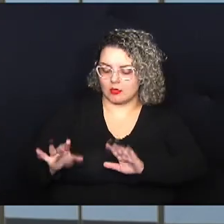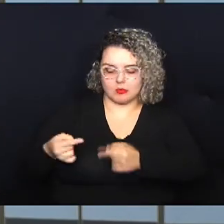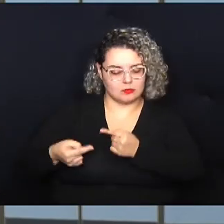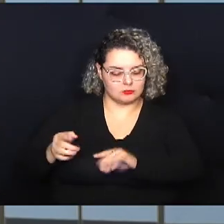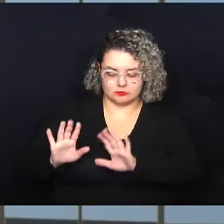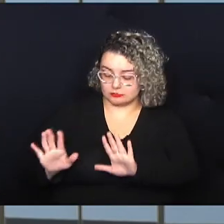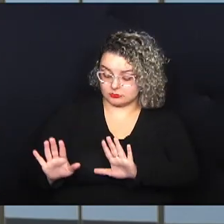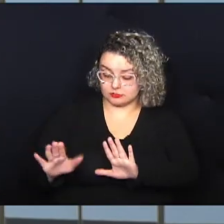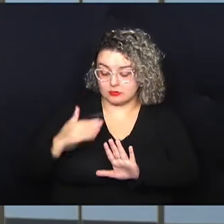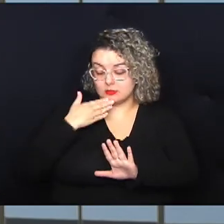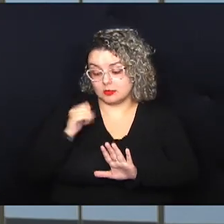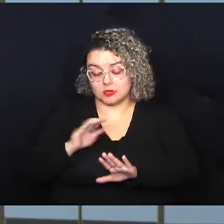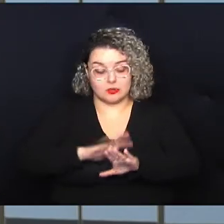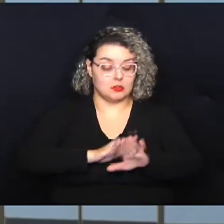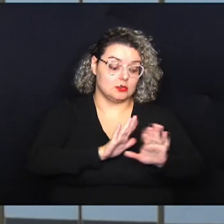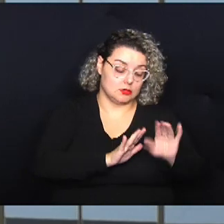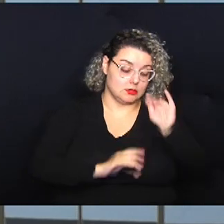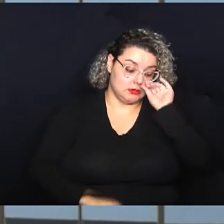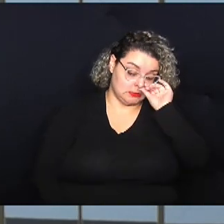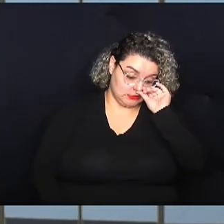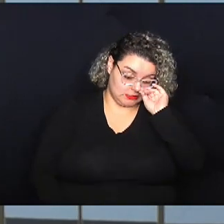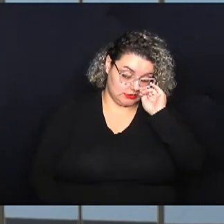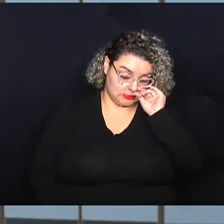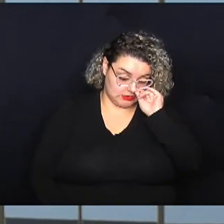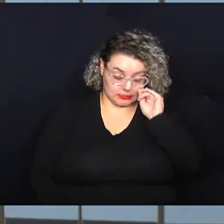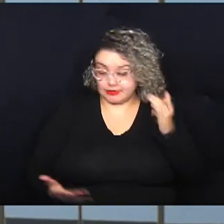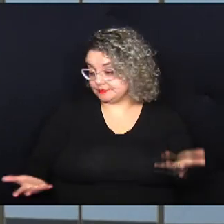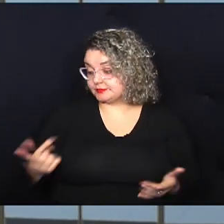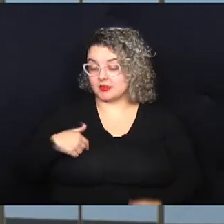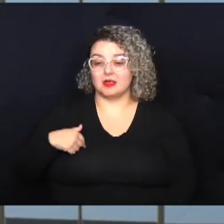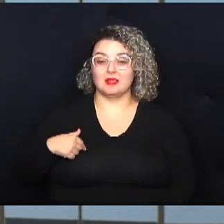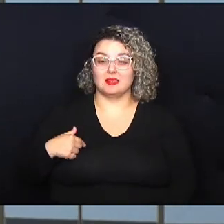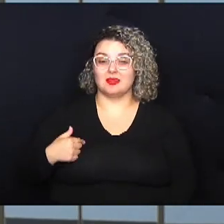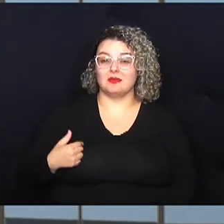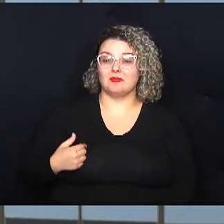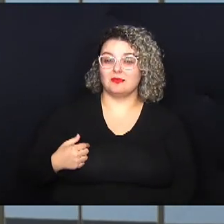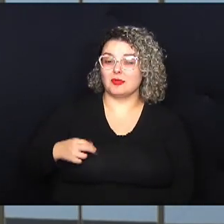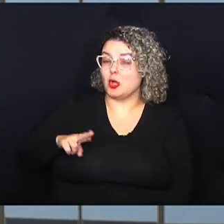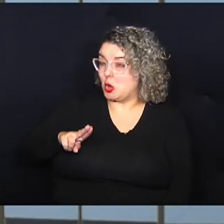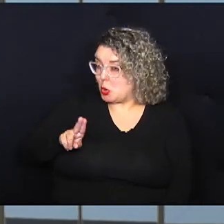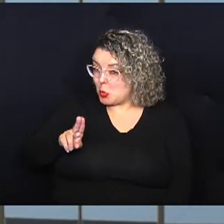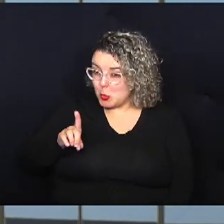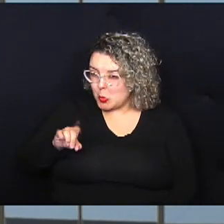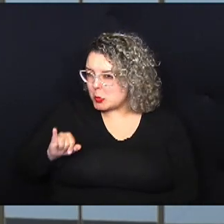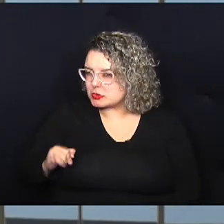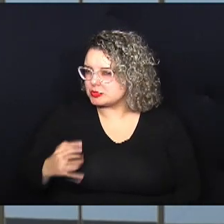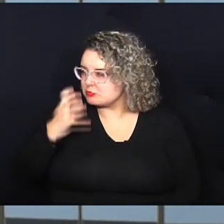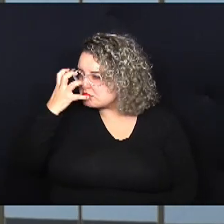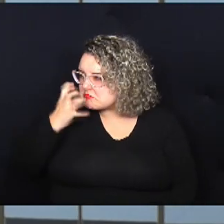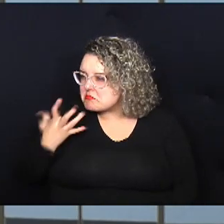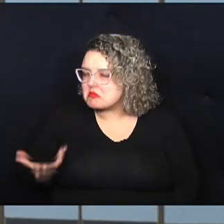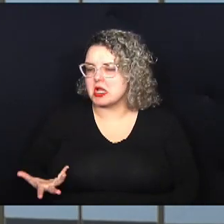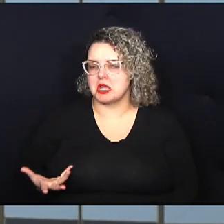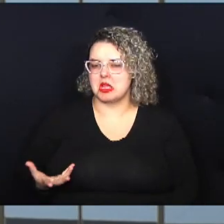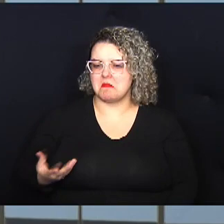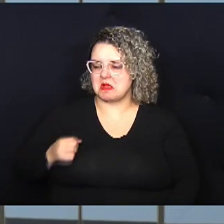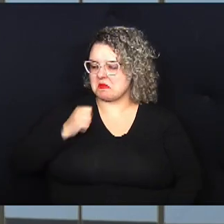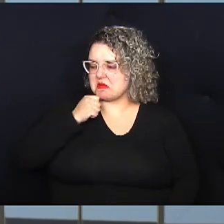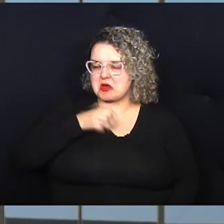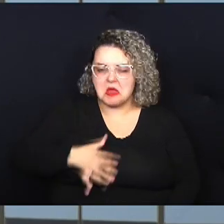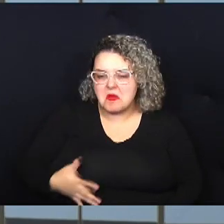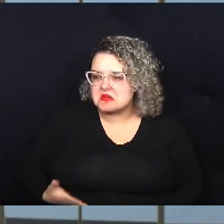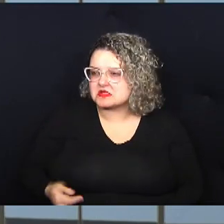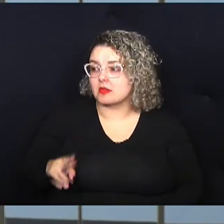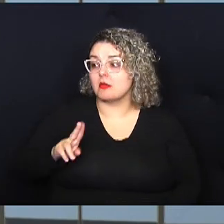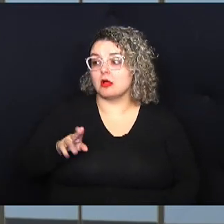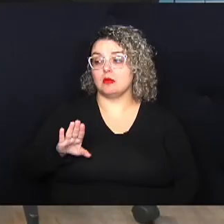melhor eu fazer assim, é melhor eu me retratar com a Rúbia, porque eu fui rude, entendeu? Poxa vida, é interessante demais, né, esse assunto